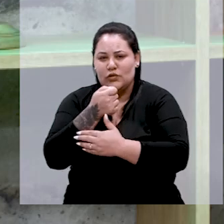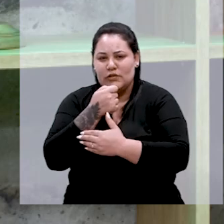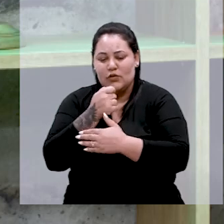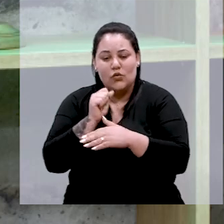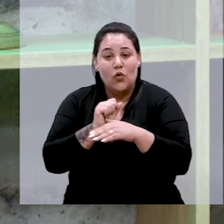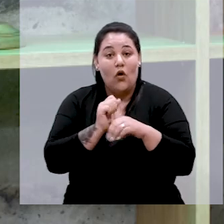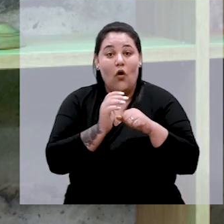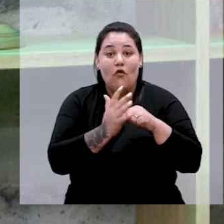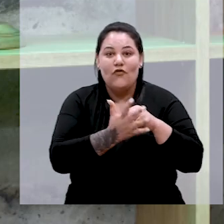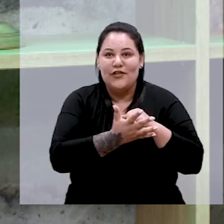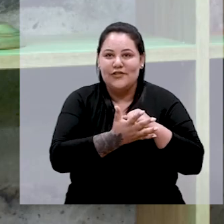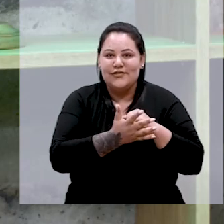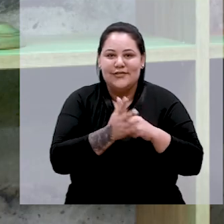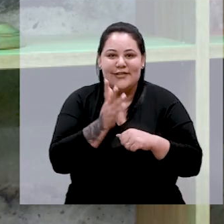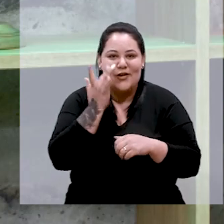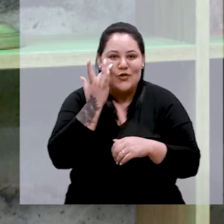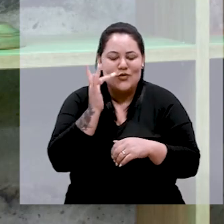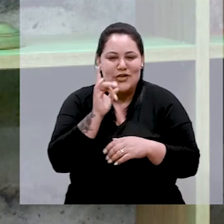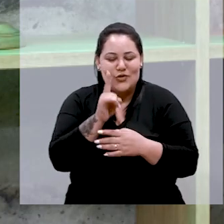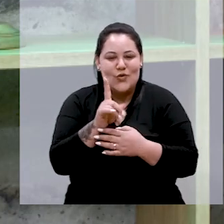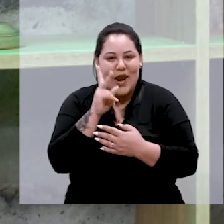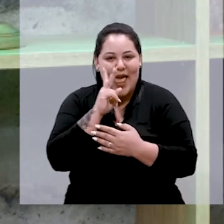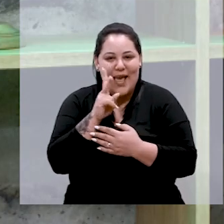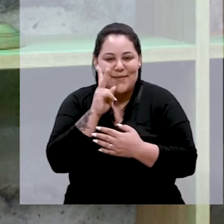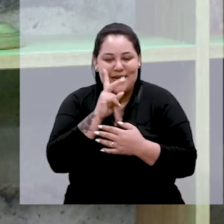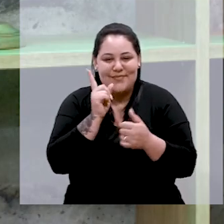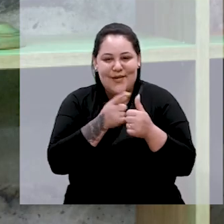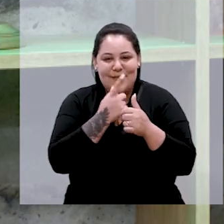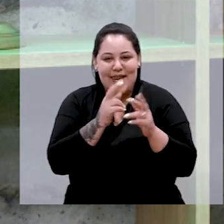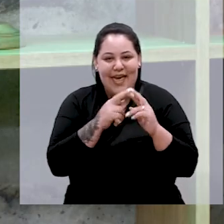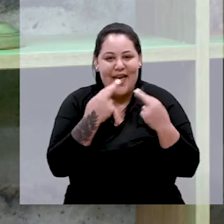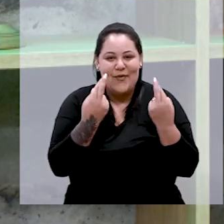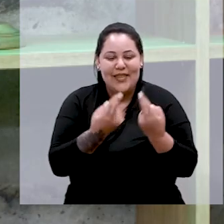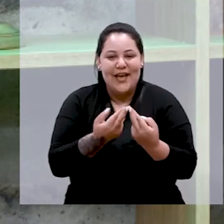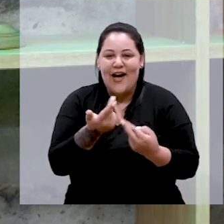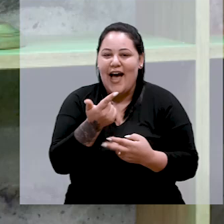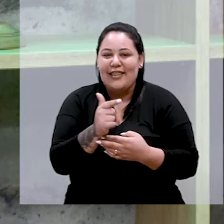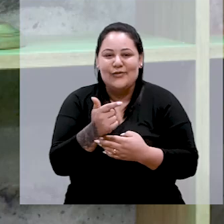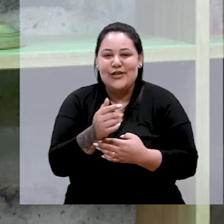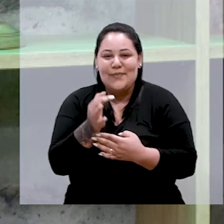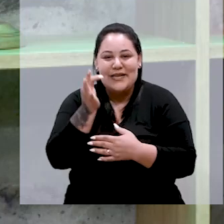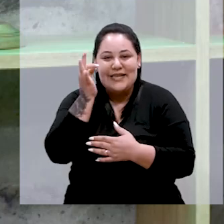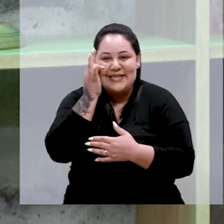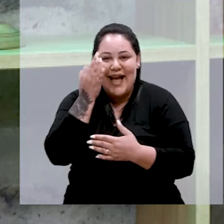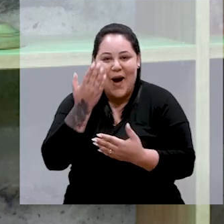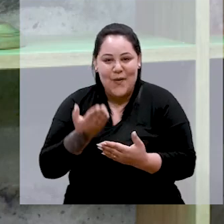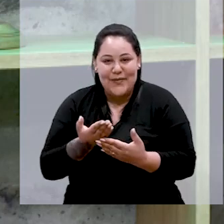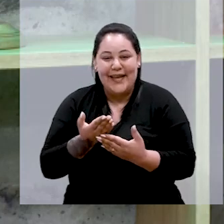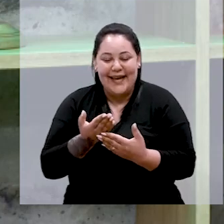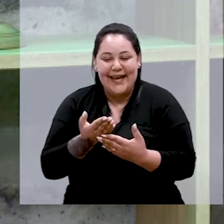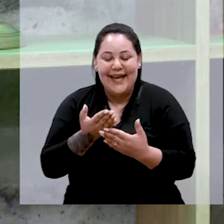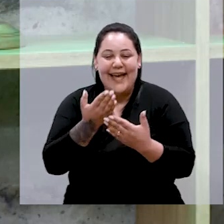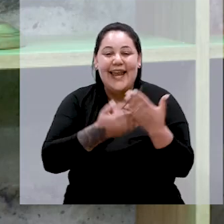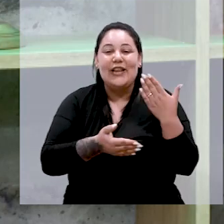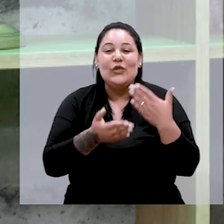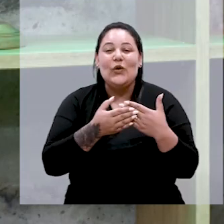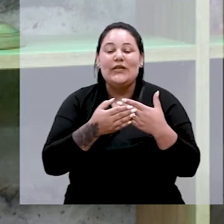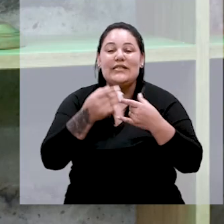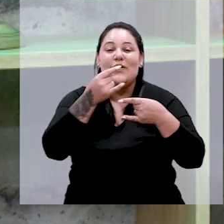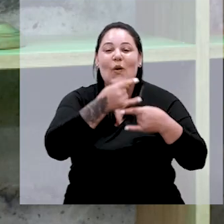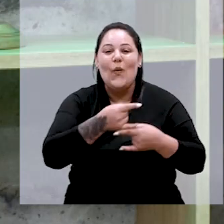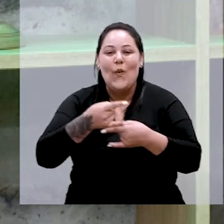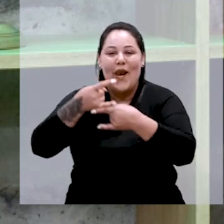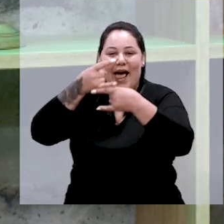jornalista da casa na pandemia. Eu não sei se a senhora vai lembrar, as primeiras reuniões elas não tinham presença, elas eram